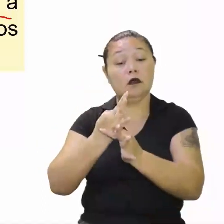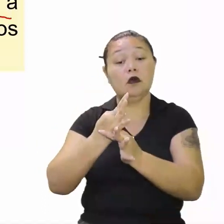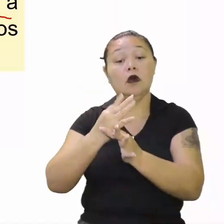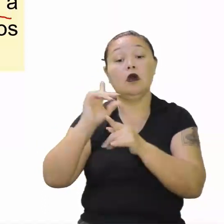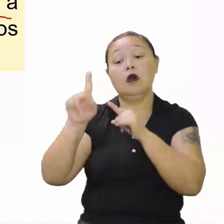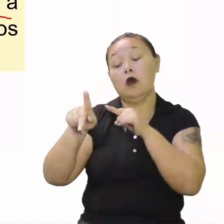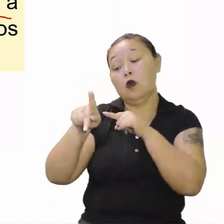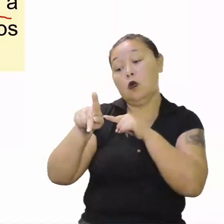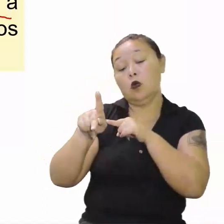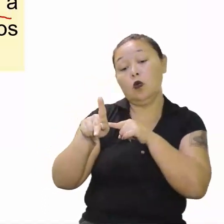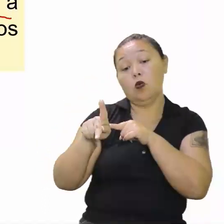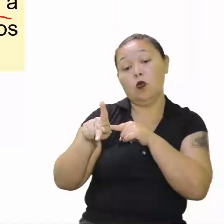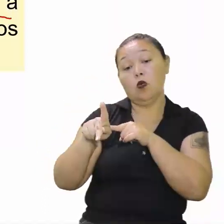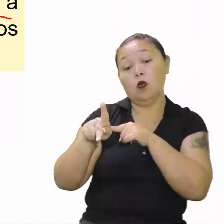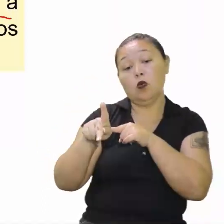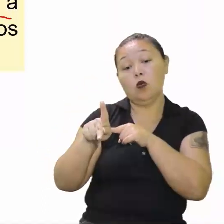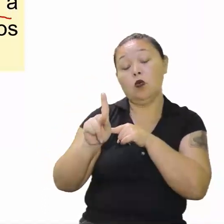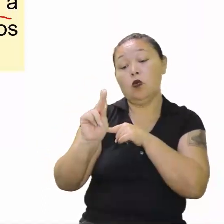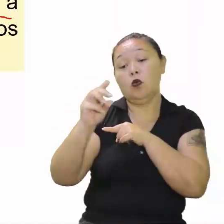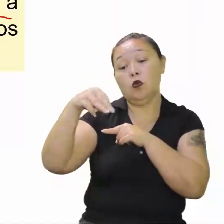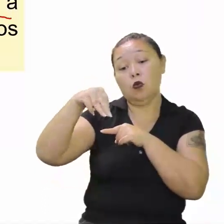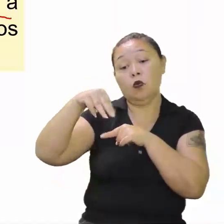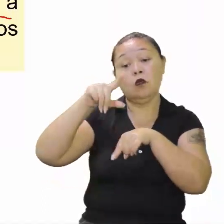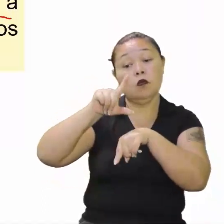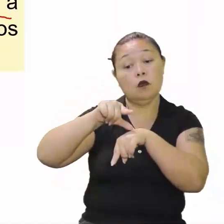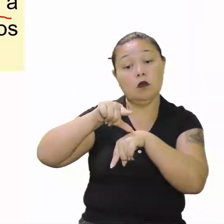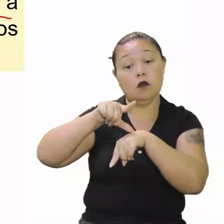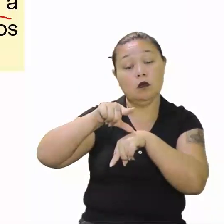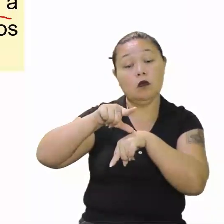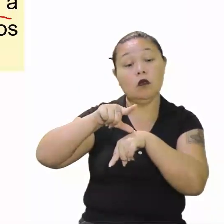enquanto que quilômetros por hora